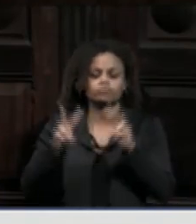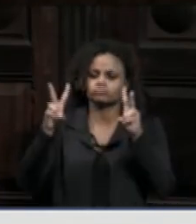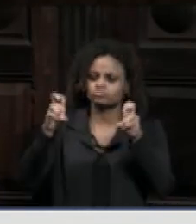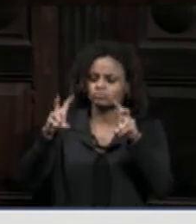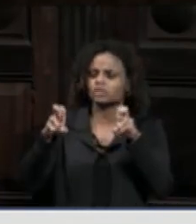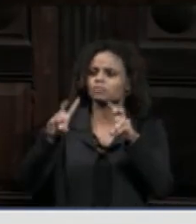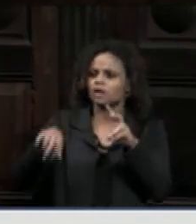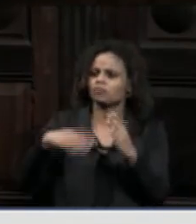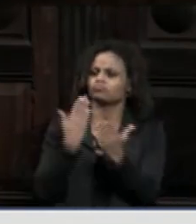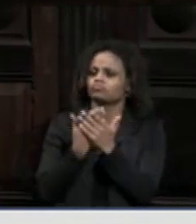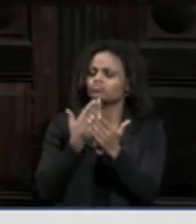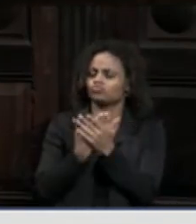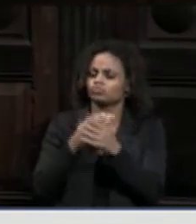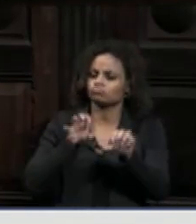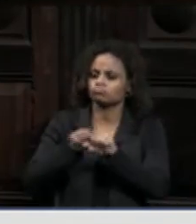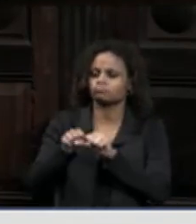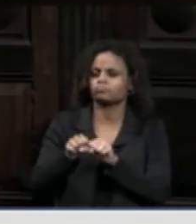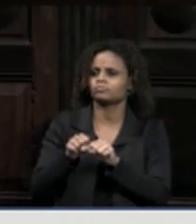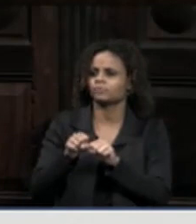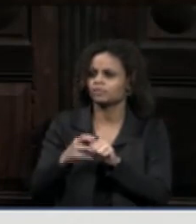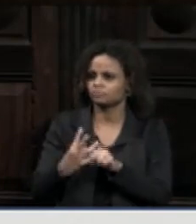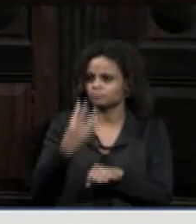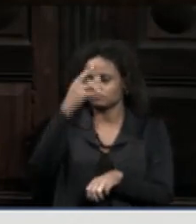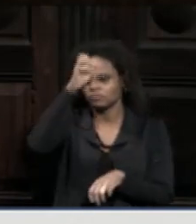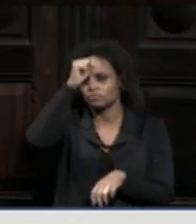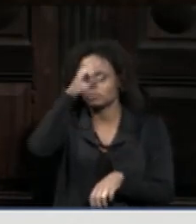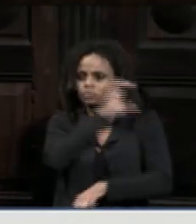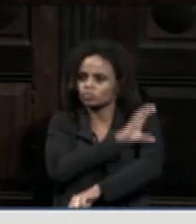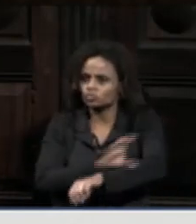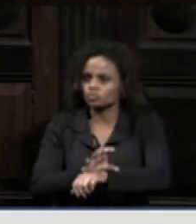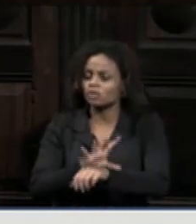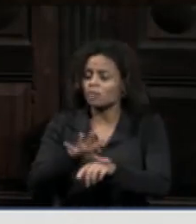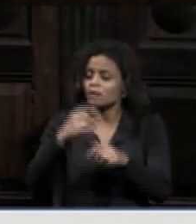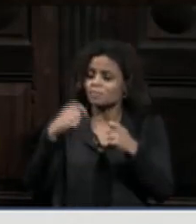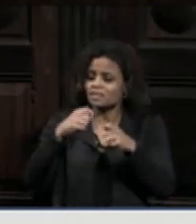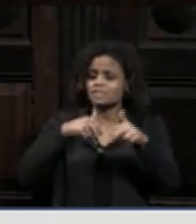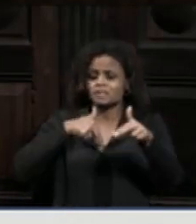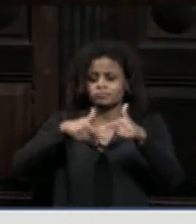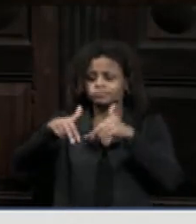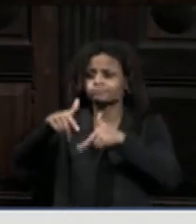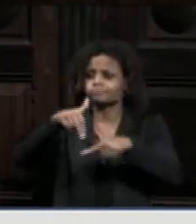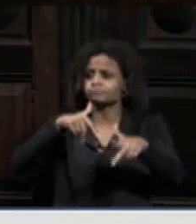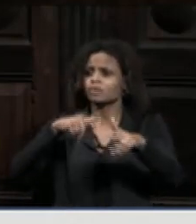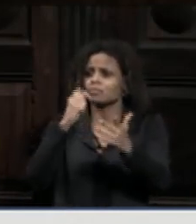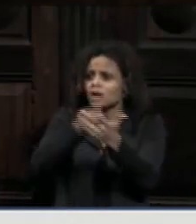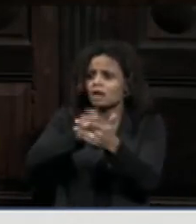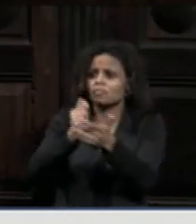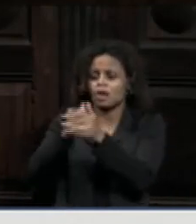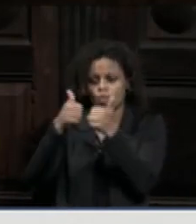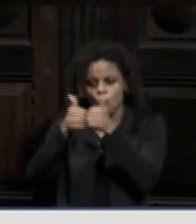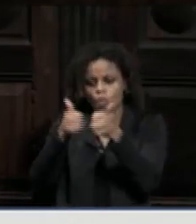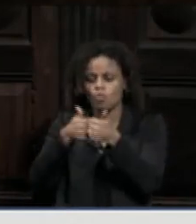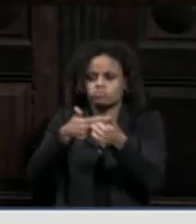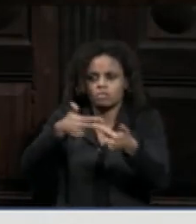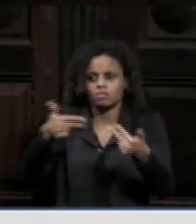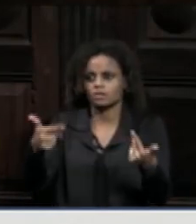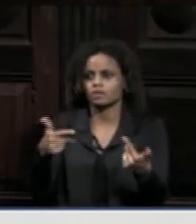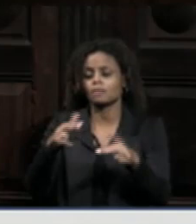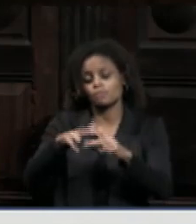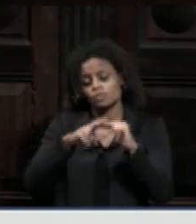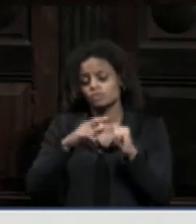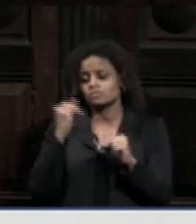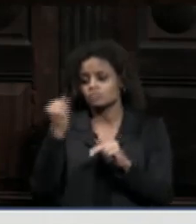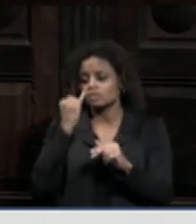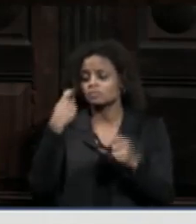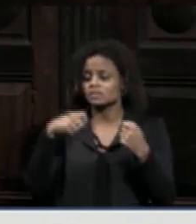do estudante, mas para isso ele precisa circular, se deslocar, se movimentar e para isso, portanto, é preciso ter a gratuidade assegurada.